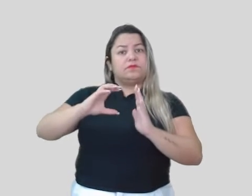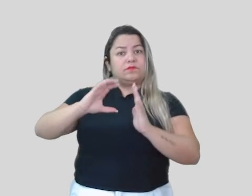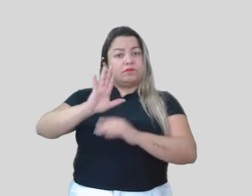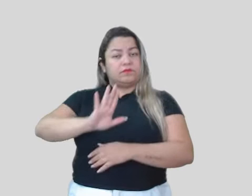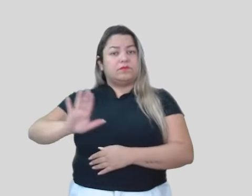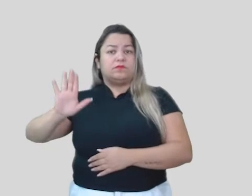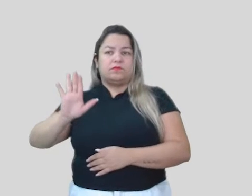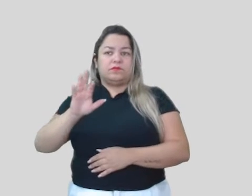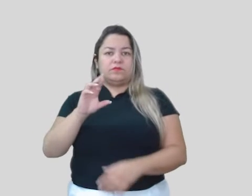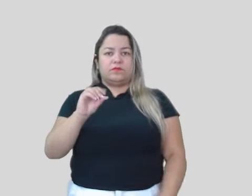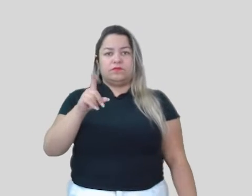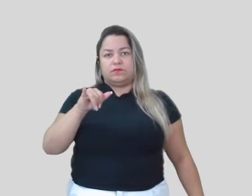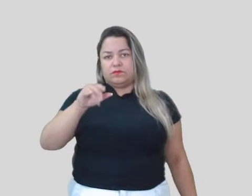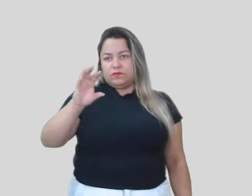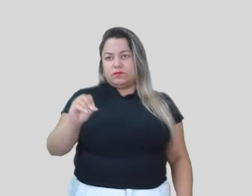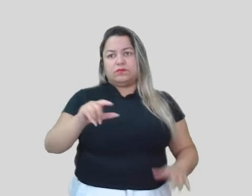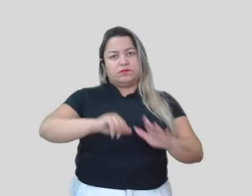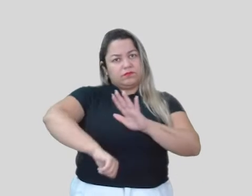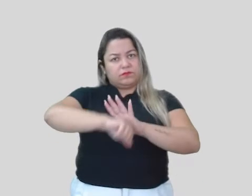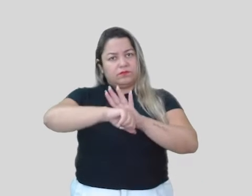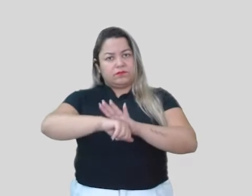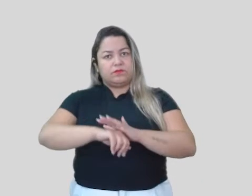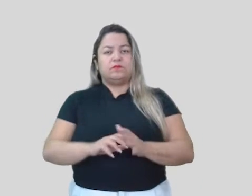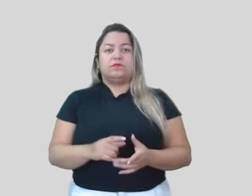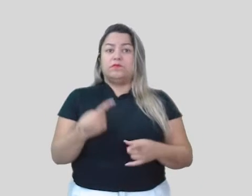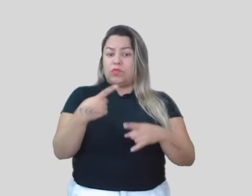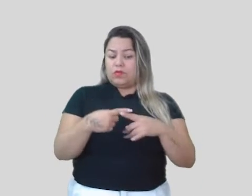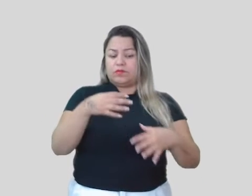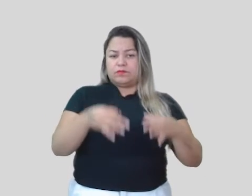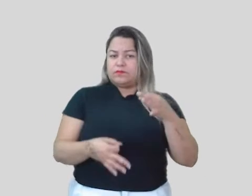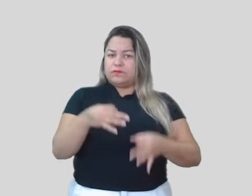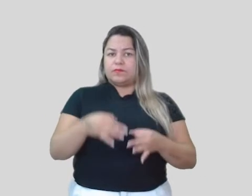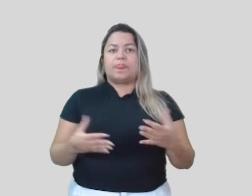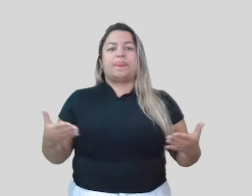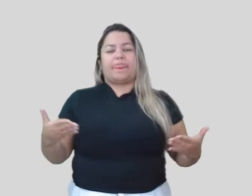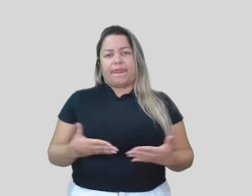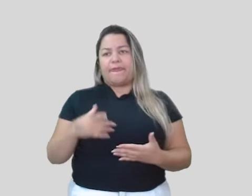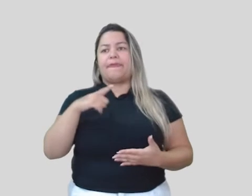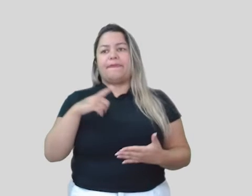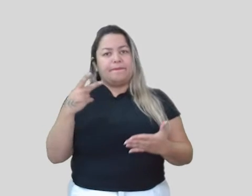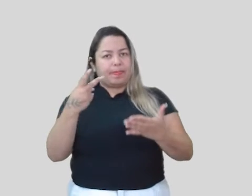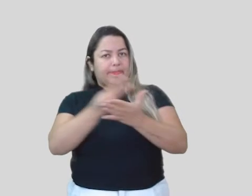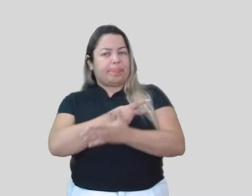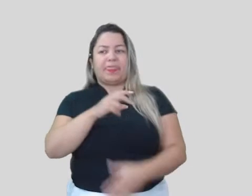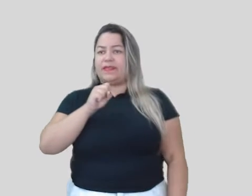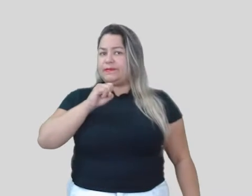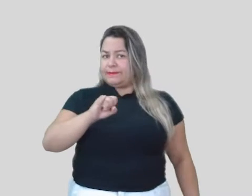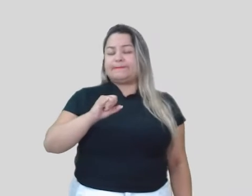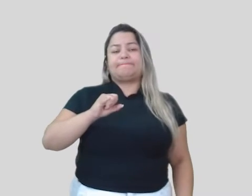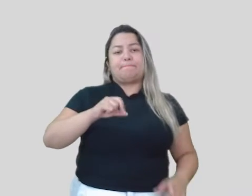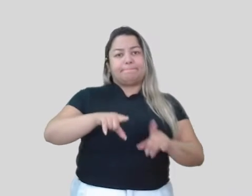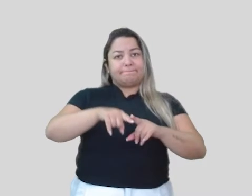do Rodrigo Amorim, nós vamos entrar com ação criminal, porque a justiça nesse momento tem que aparecer, senão